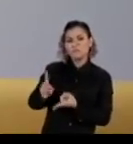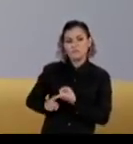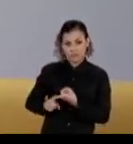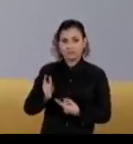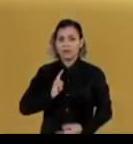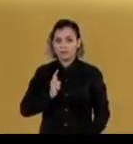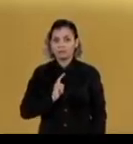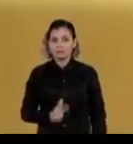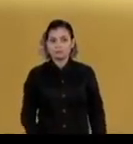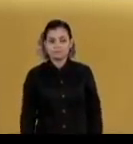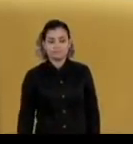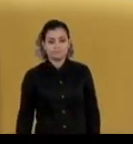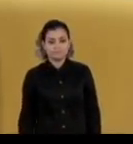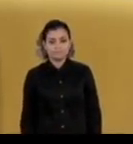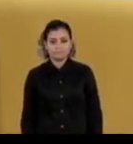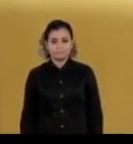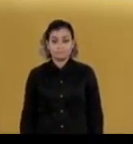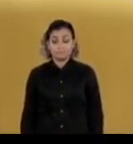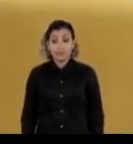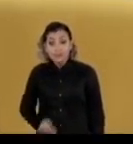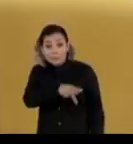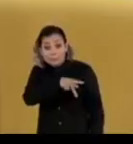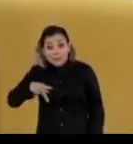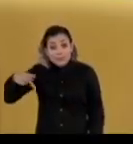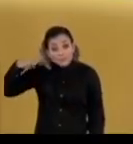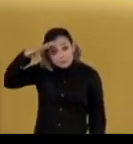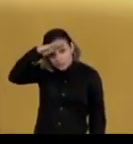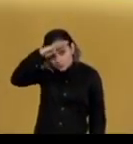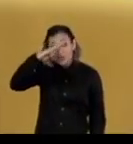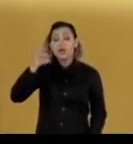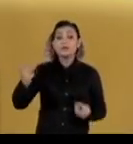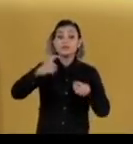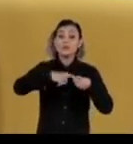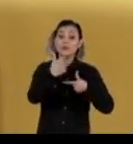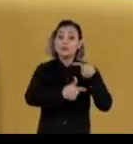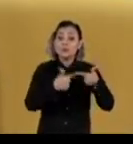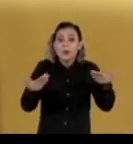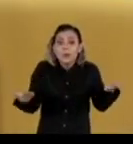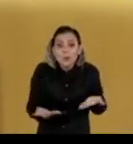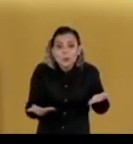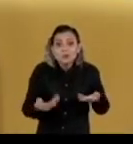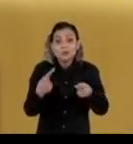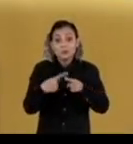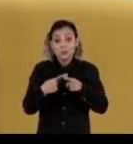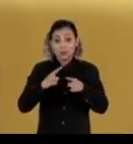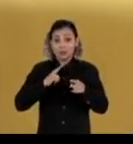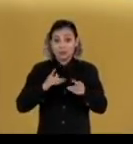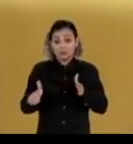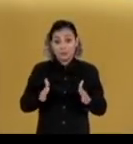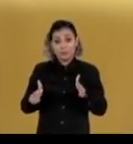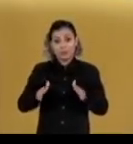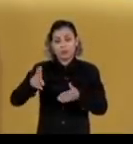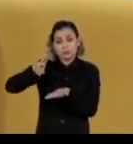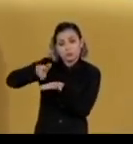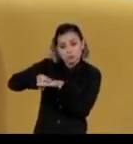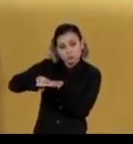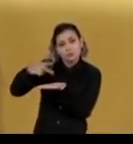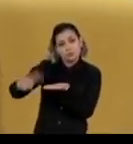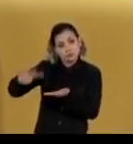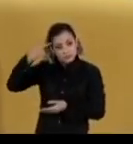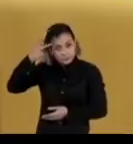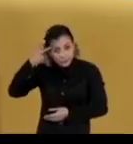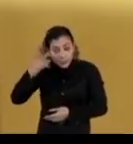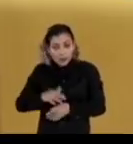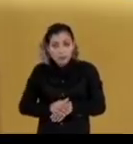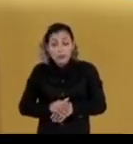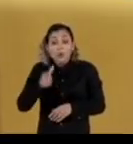públicos. O presidente Jair Bolsonaro reassumiu o cargo após passar por um período internado em São Paulo.